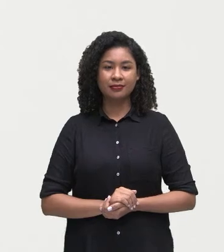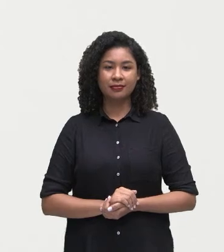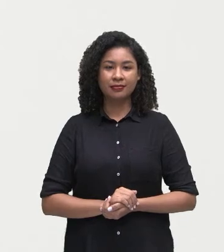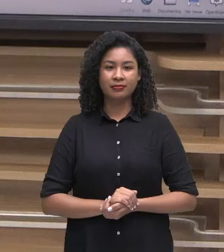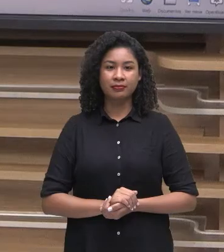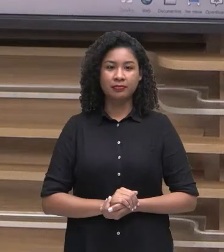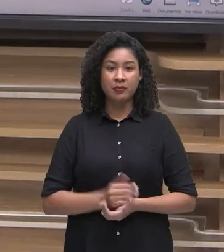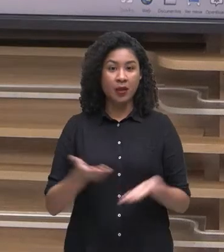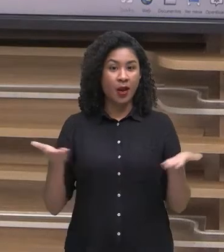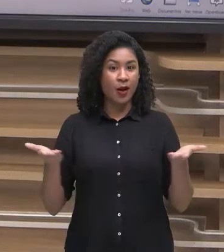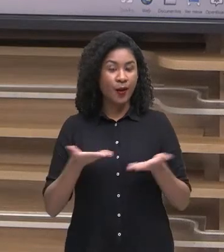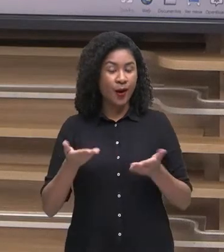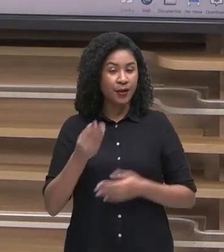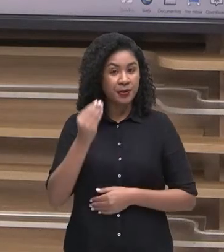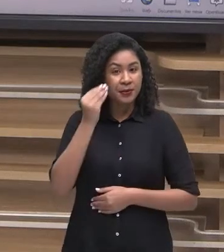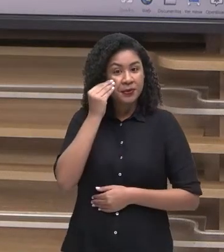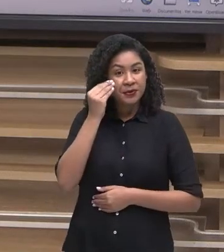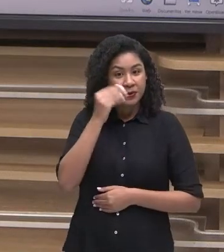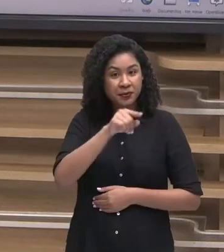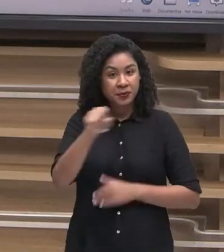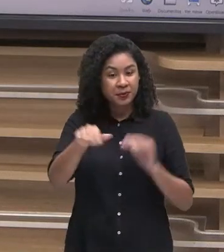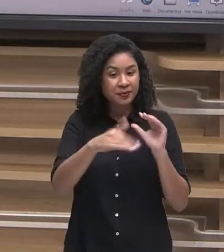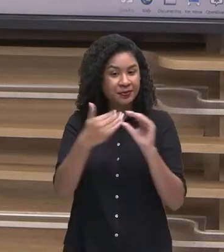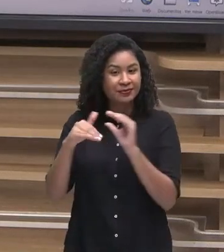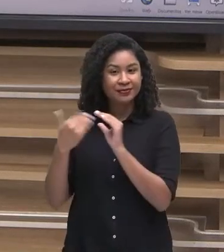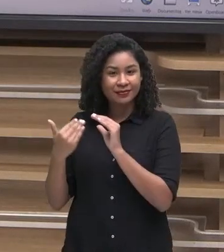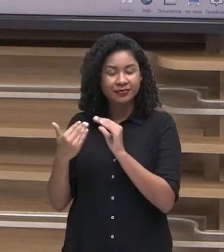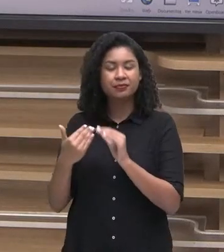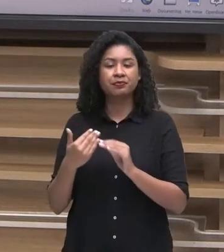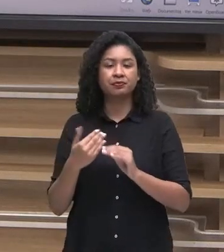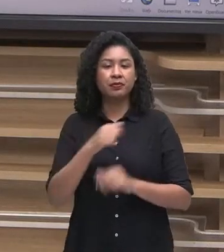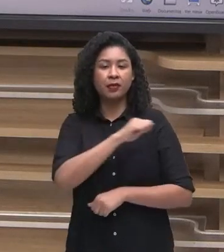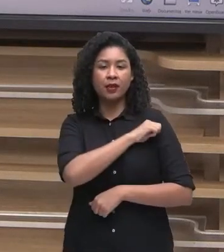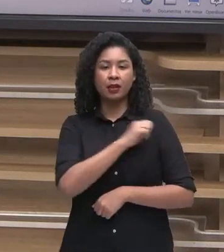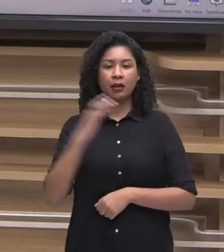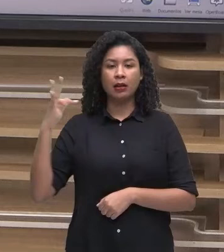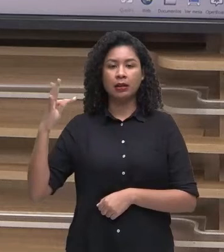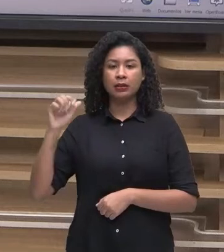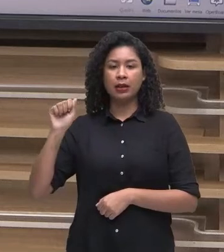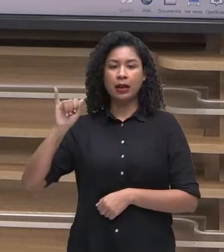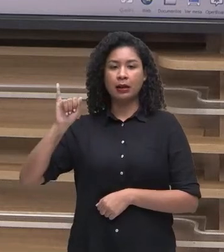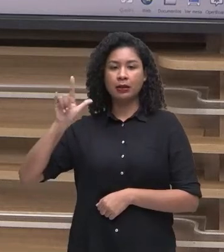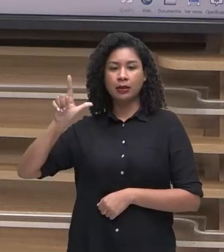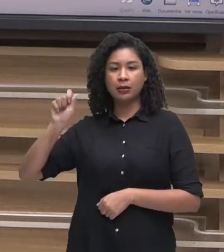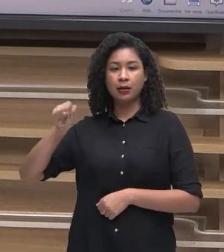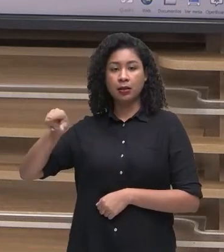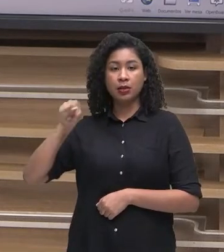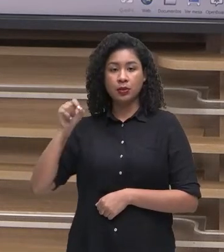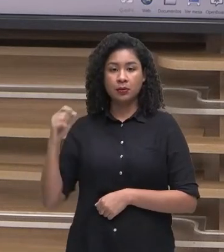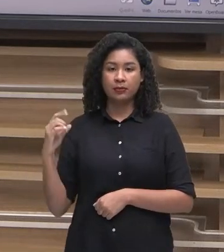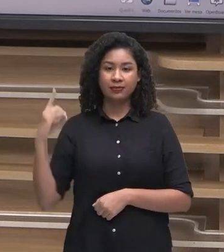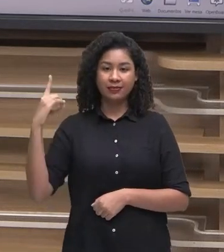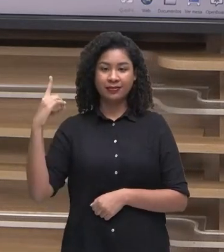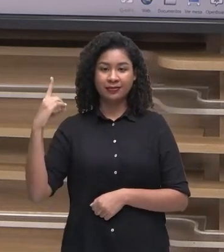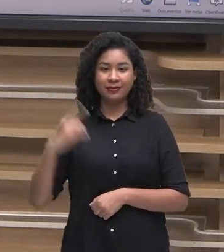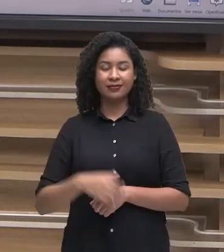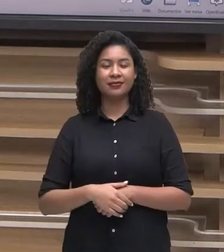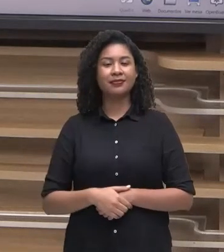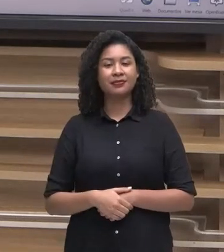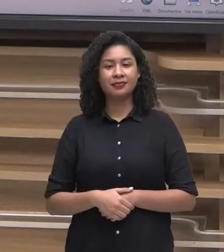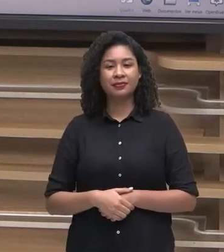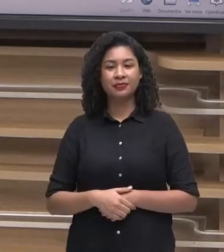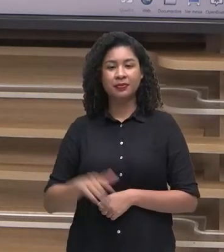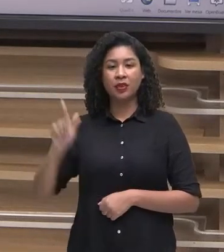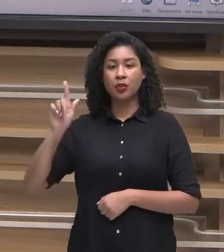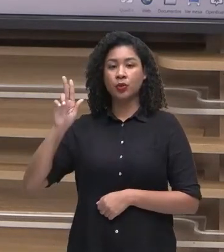colocaram pra gente aqui. A Tayla respondeu que a resposta correta é a letra D. O Gustavo também colocou que a resposta